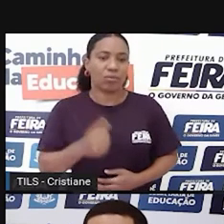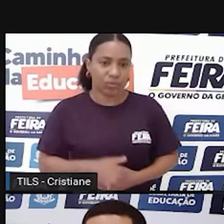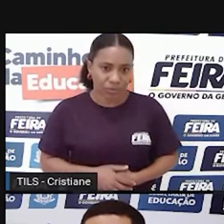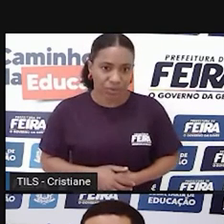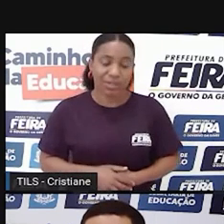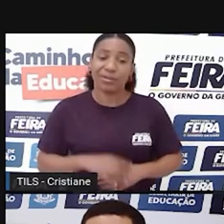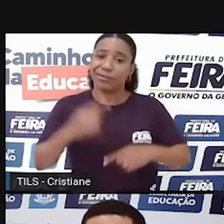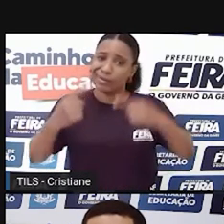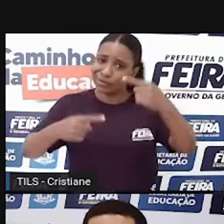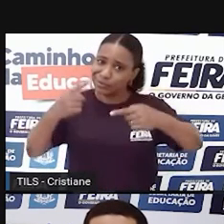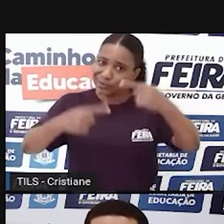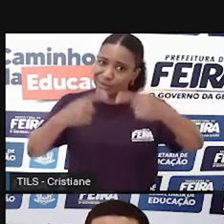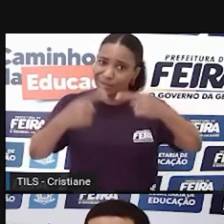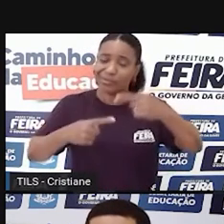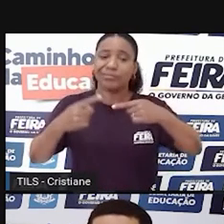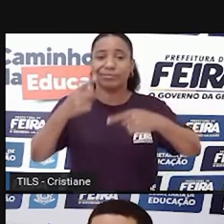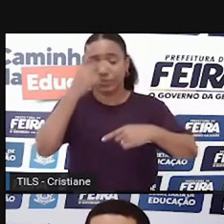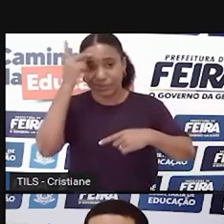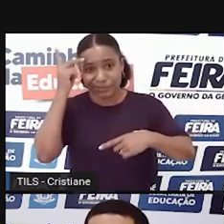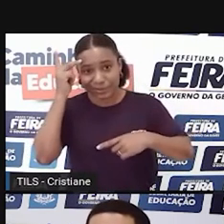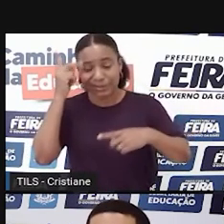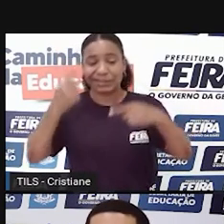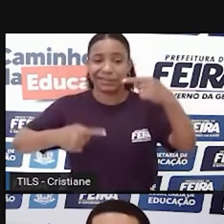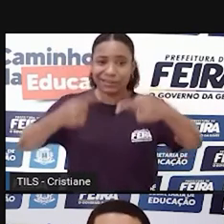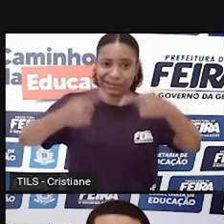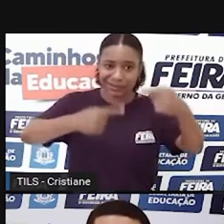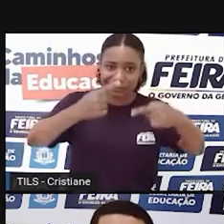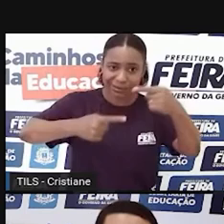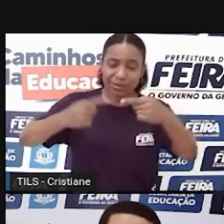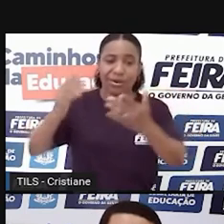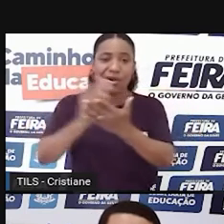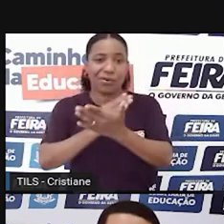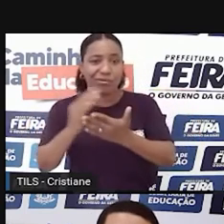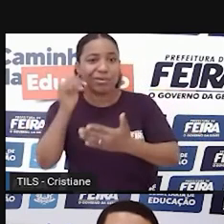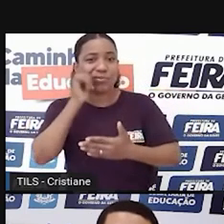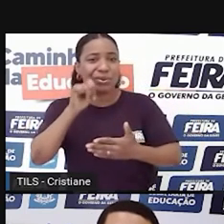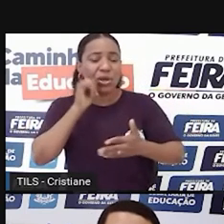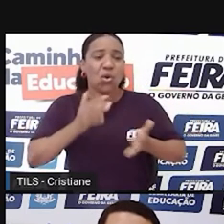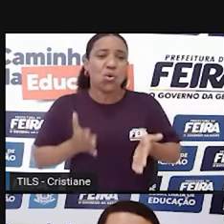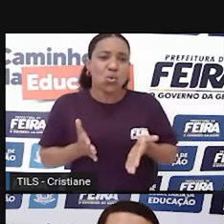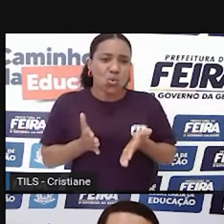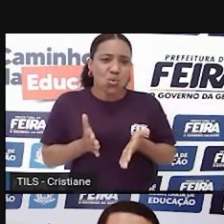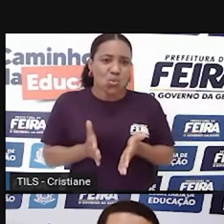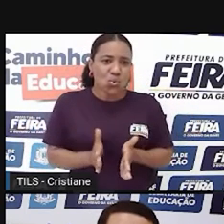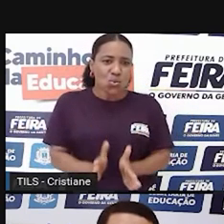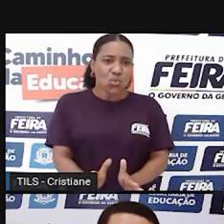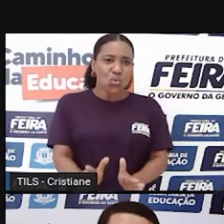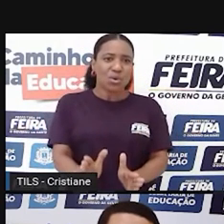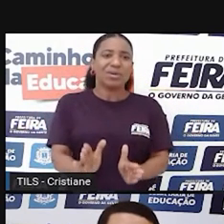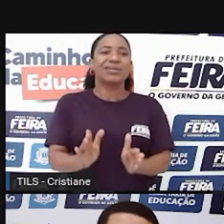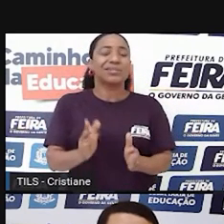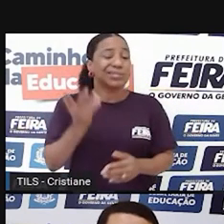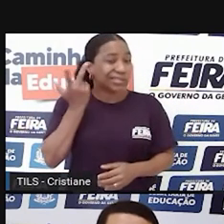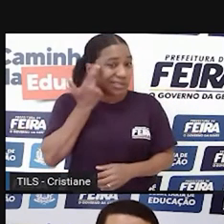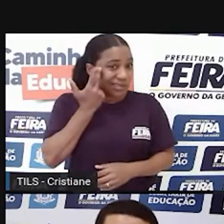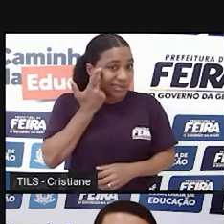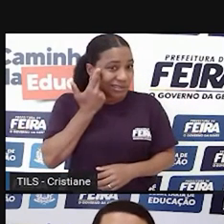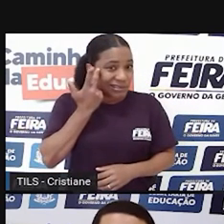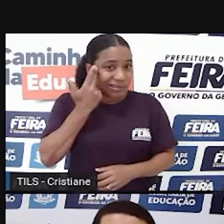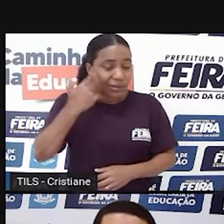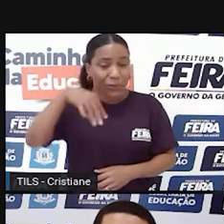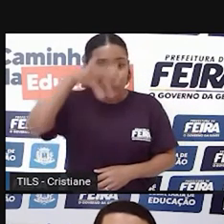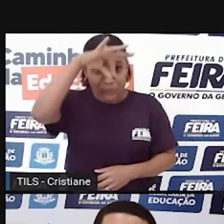em torno do parto humanizado. Por outro lado, tem muitas mulheres que têm medo de parir normal, né? Enfim, o parto também, ele é um